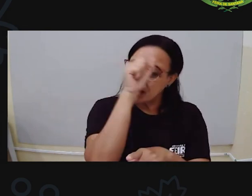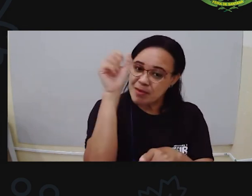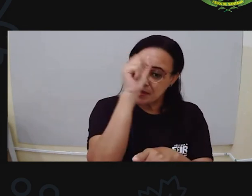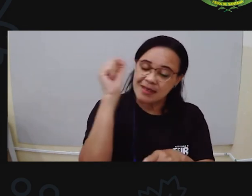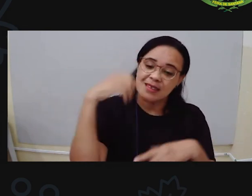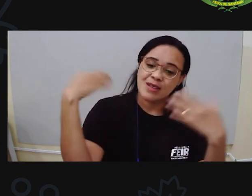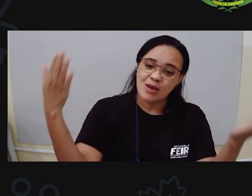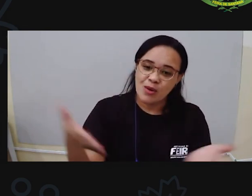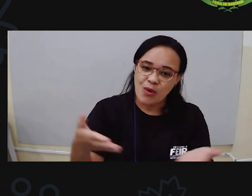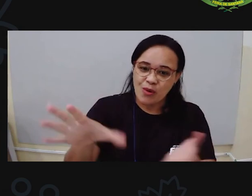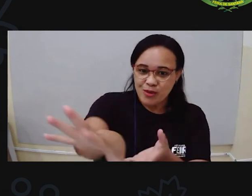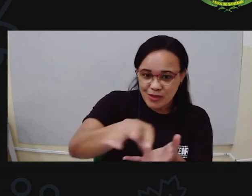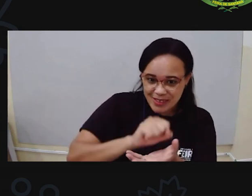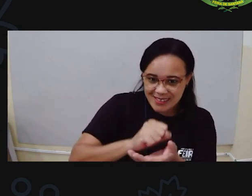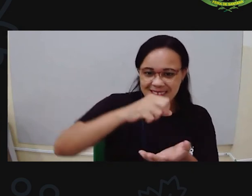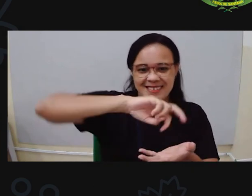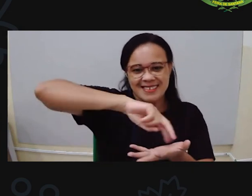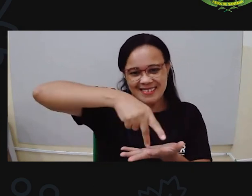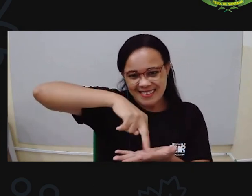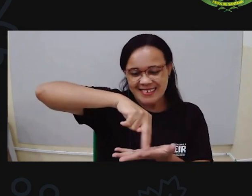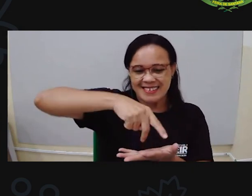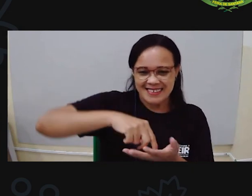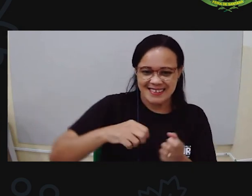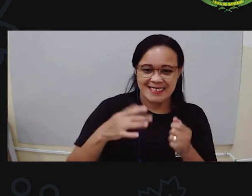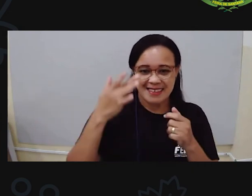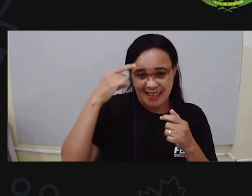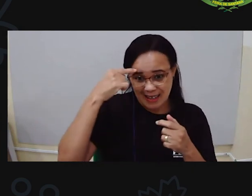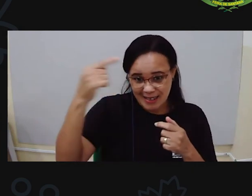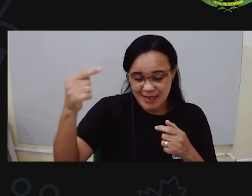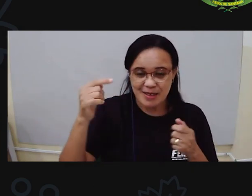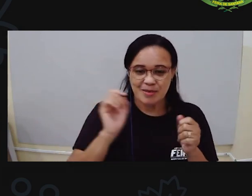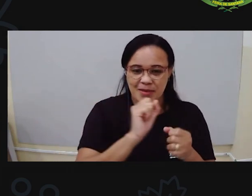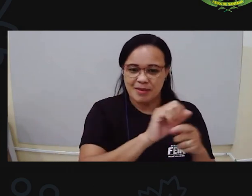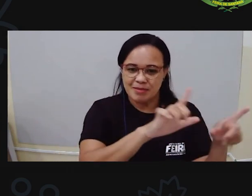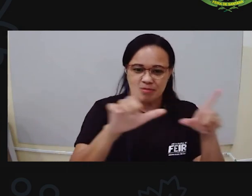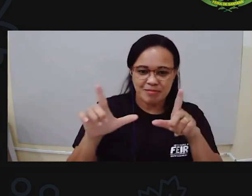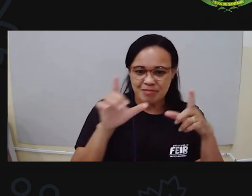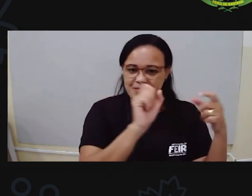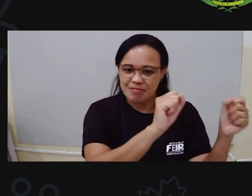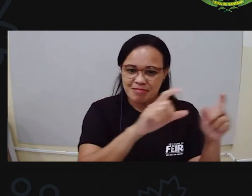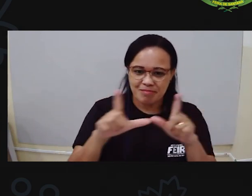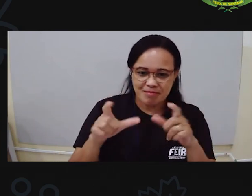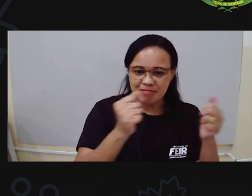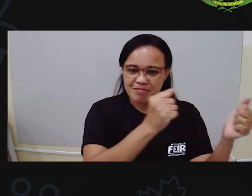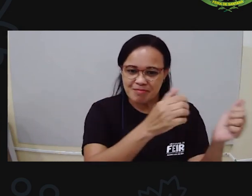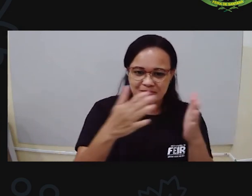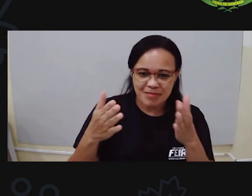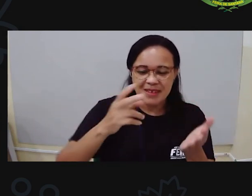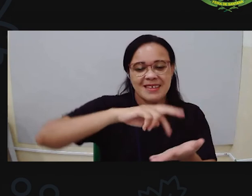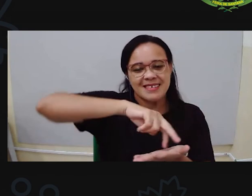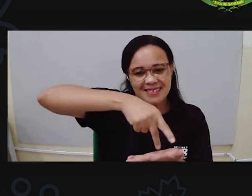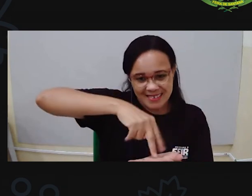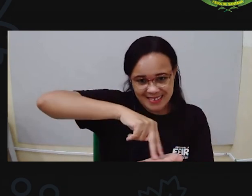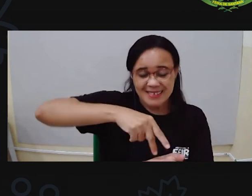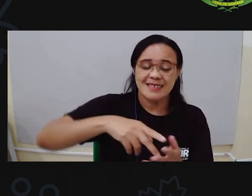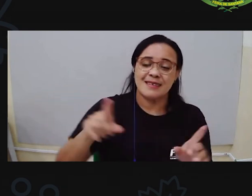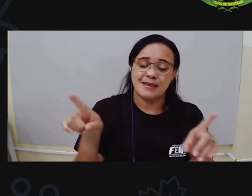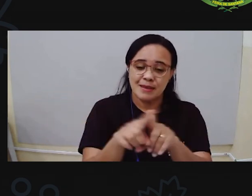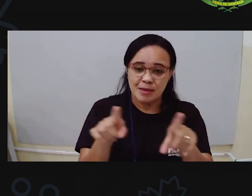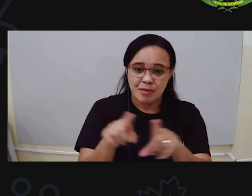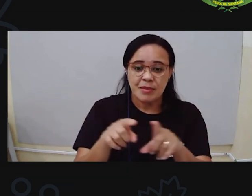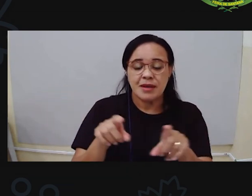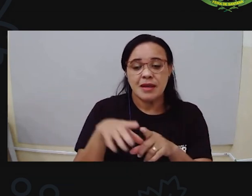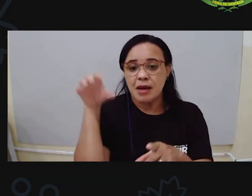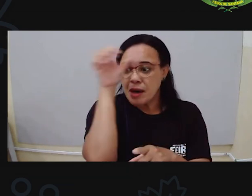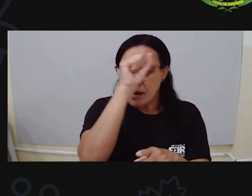e apreciamos apresentações dessas danças. Nessa aula, a gente também aprendeu a ler e